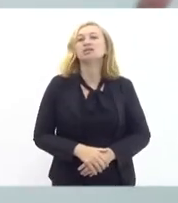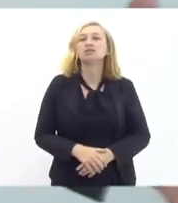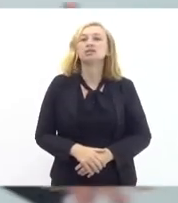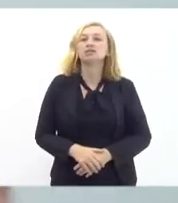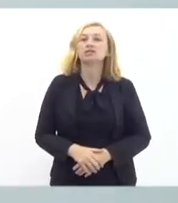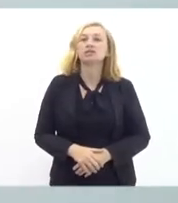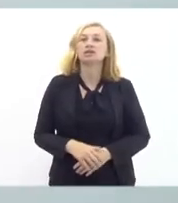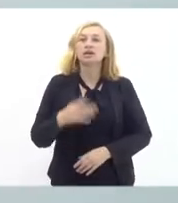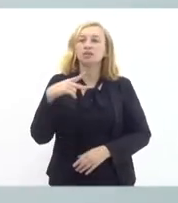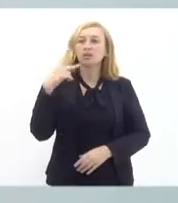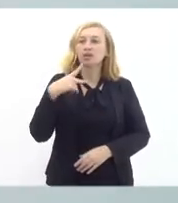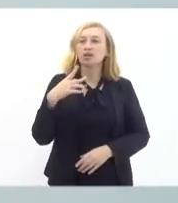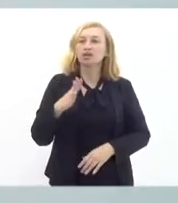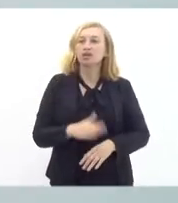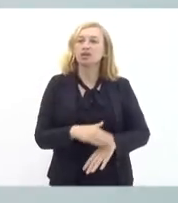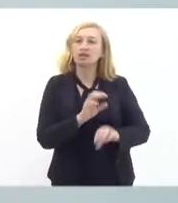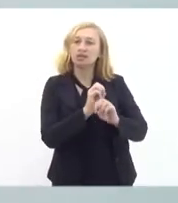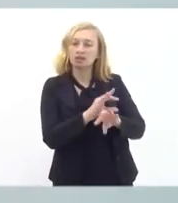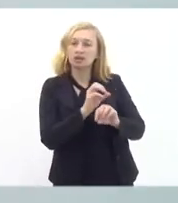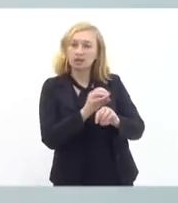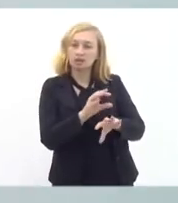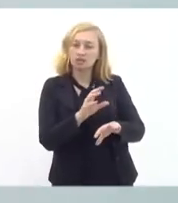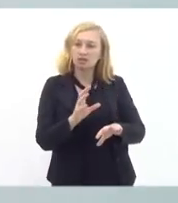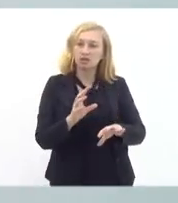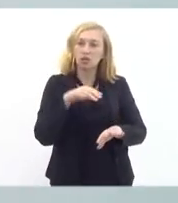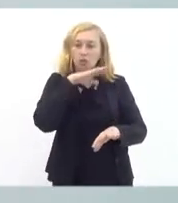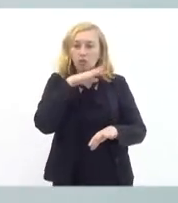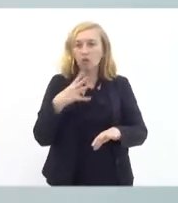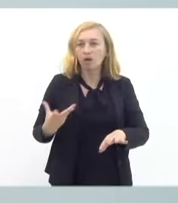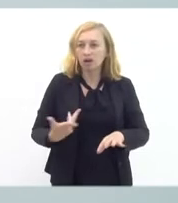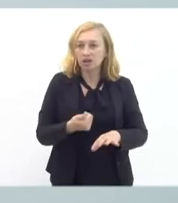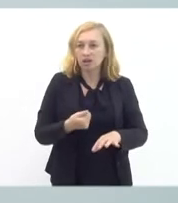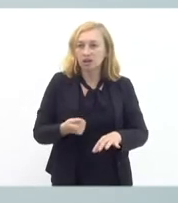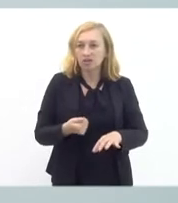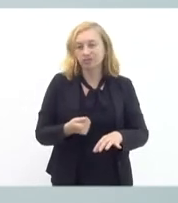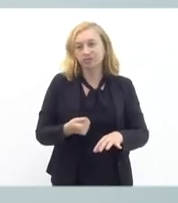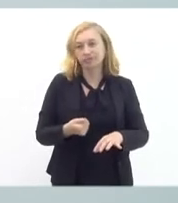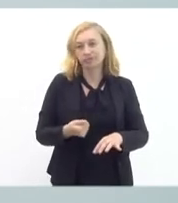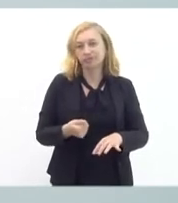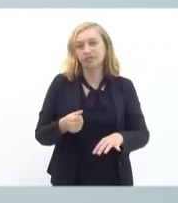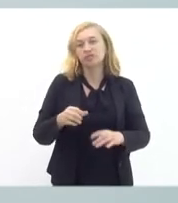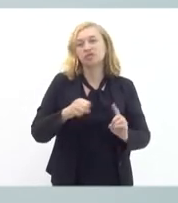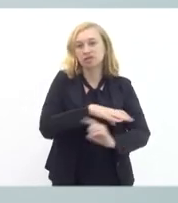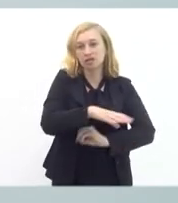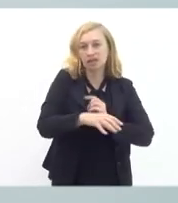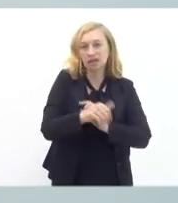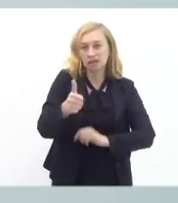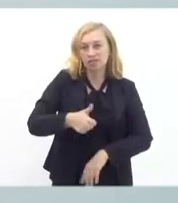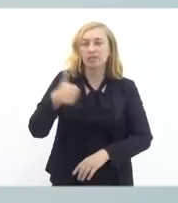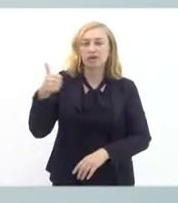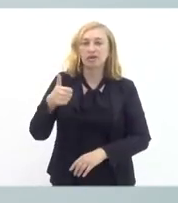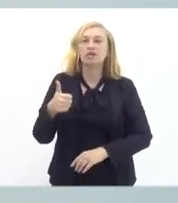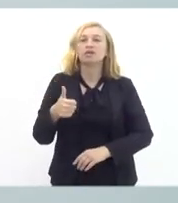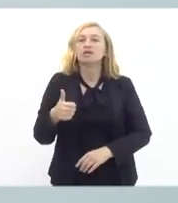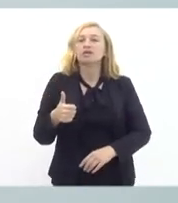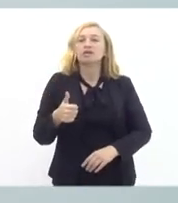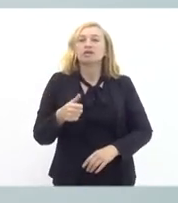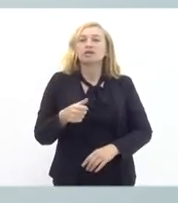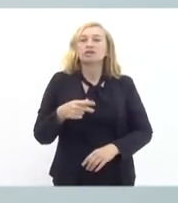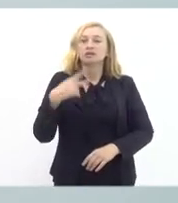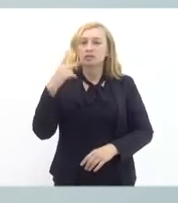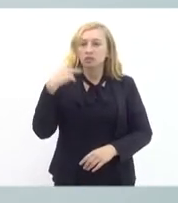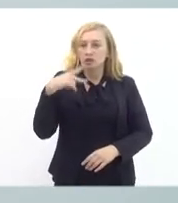política seja pela educação nossa de má qualidade, então a gente tem uma sociedade muito melhor, só a médio e longo prazo, com